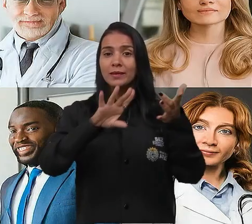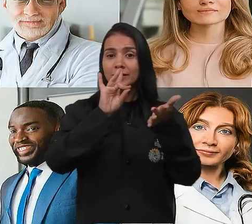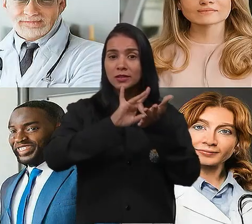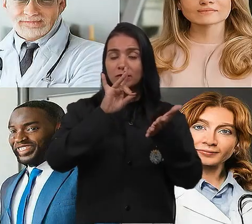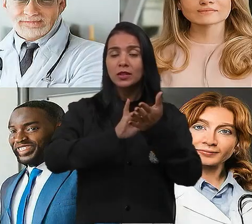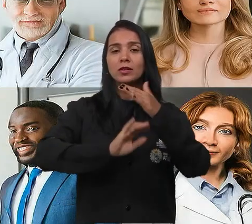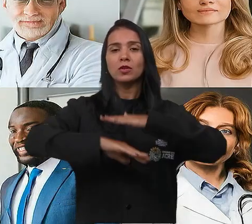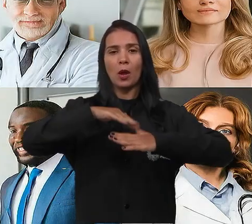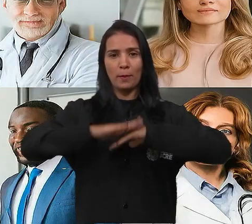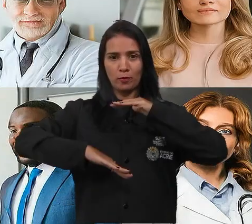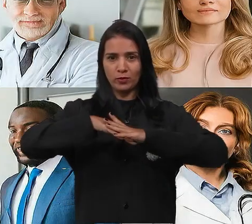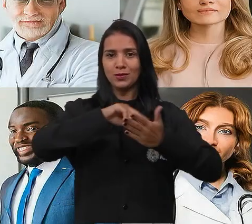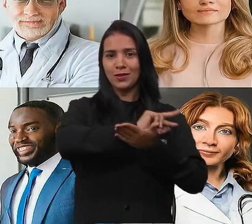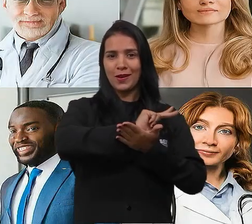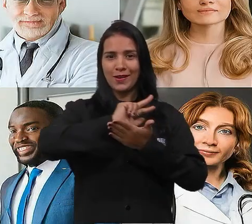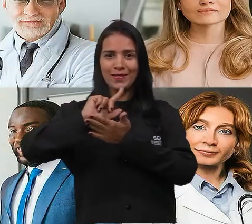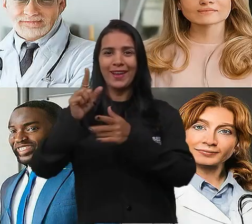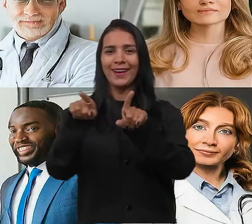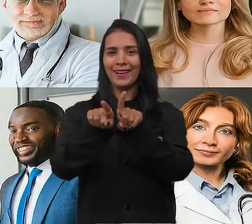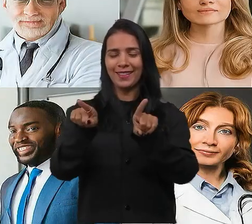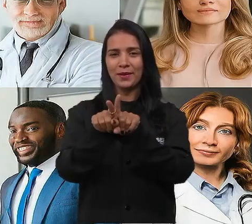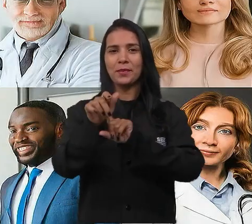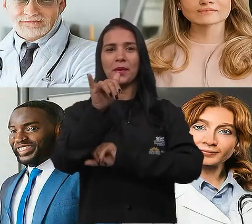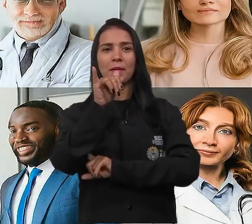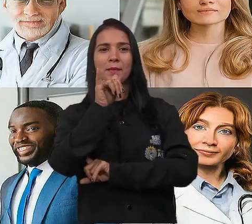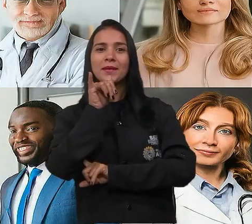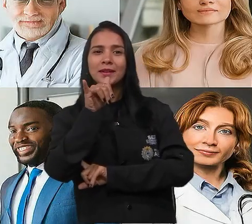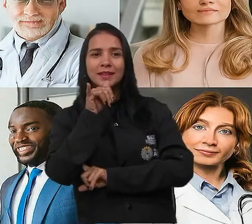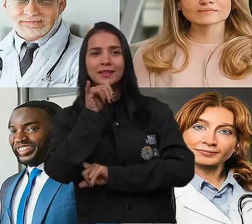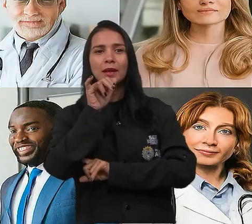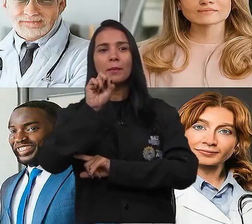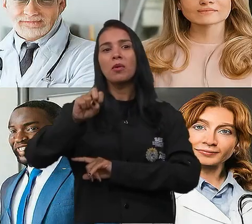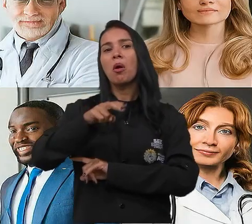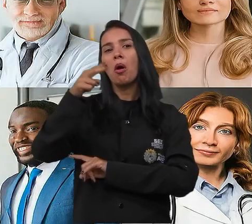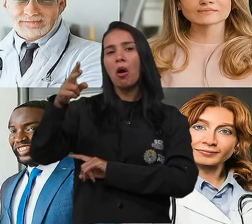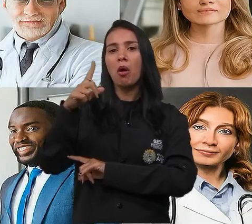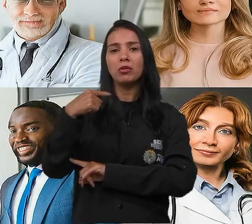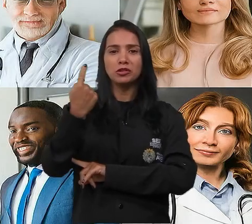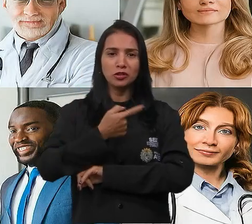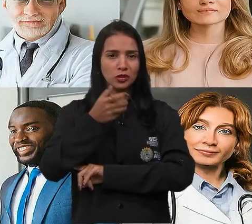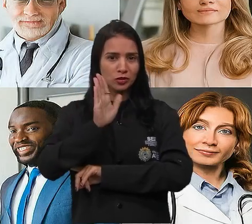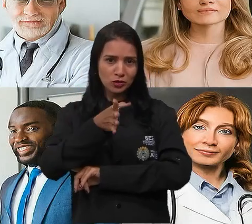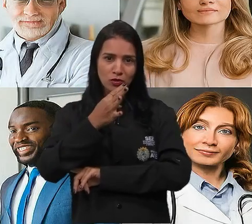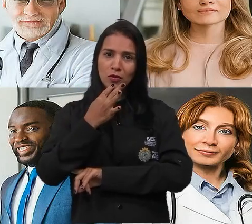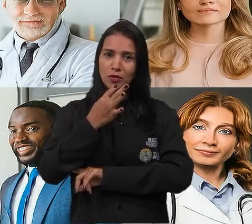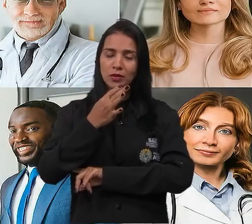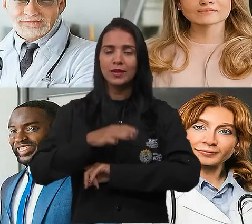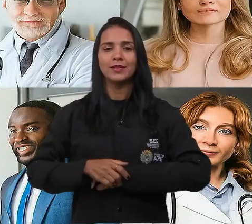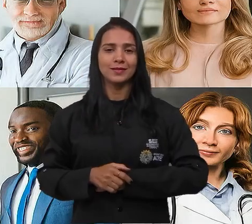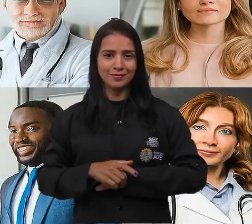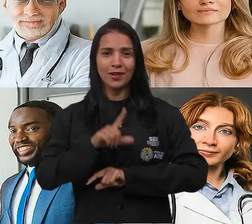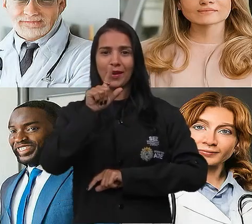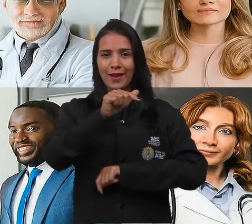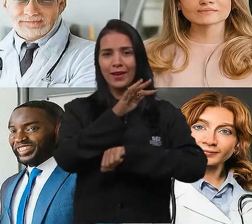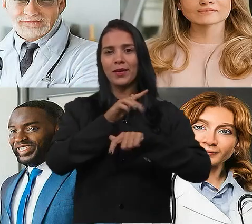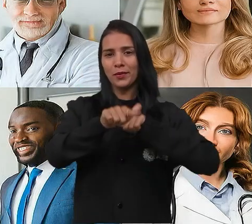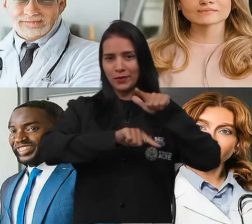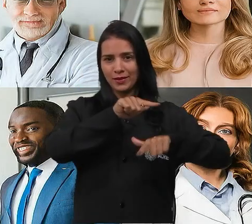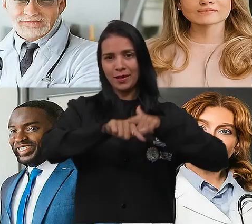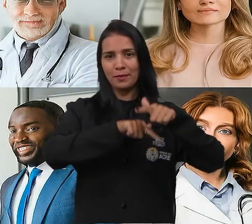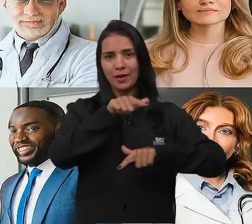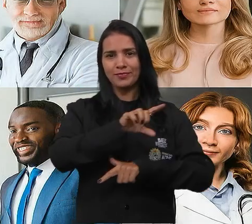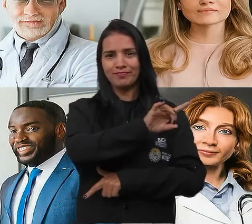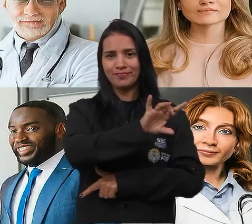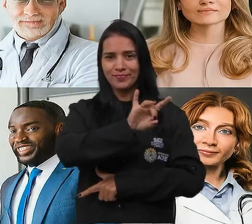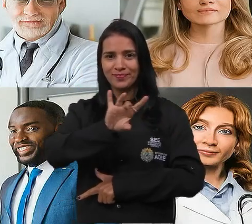profissões diferentes, ou como popularmente nós mencionamos, o trabalho de cada uma delas.